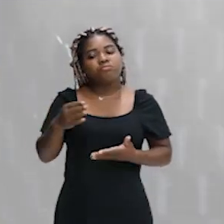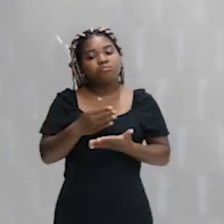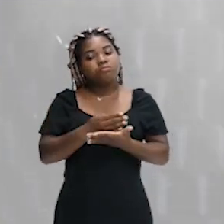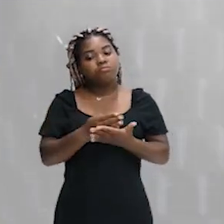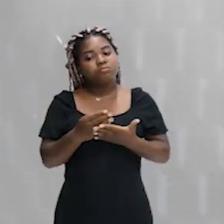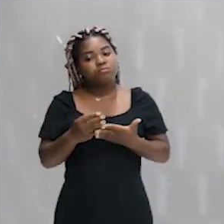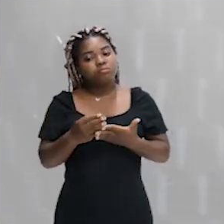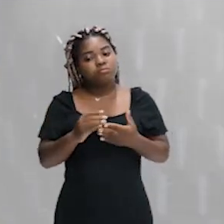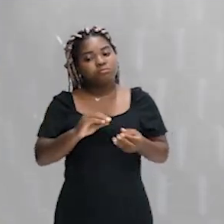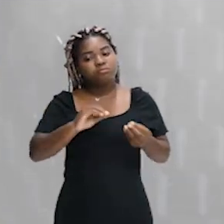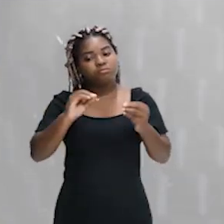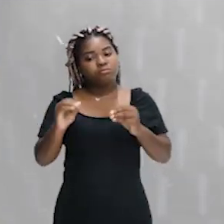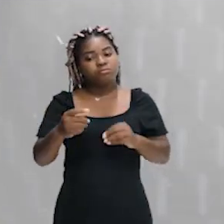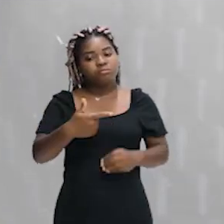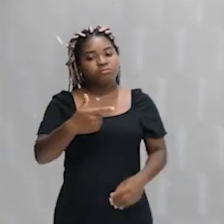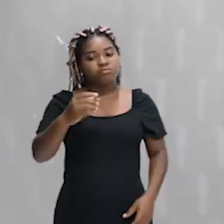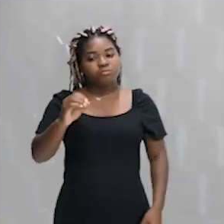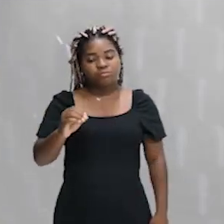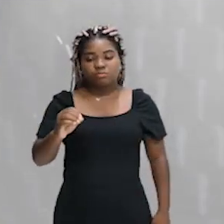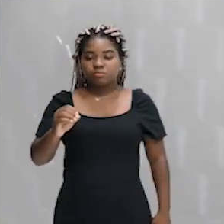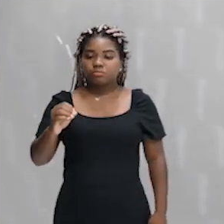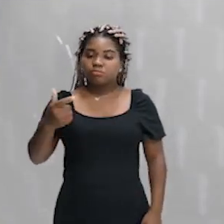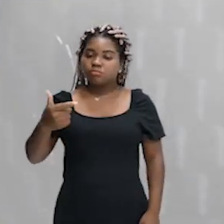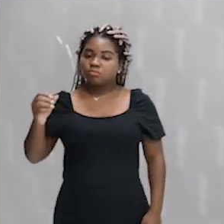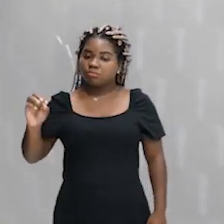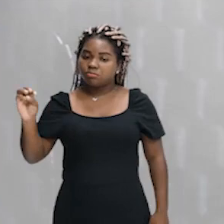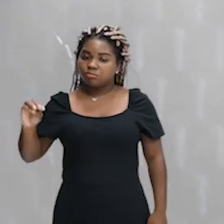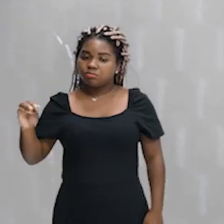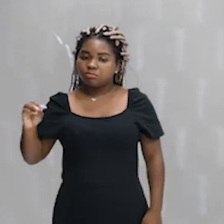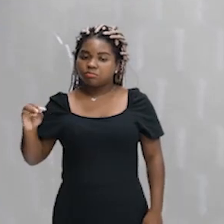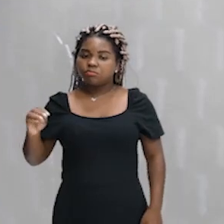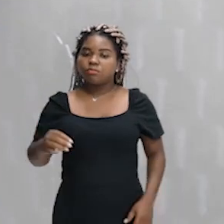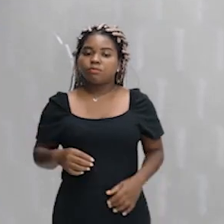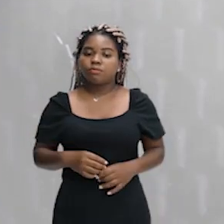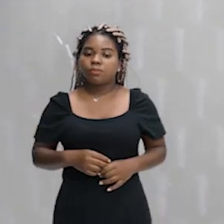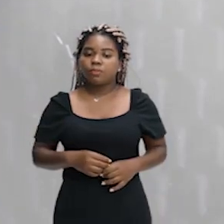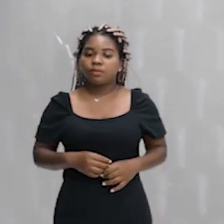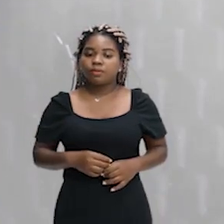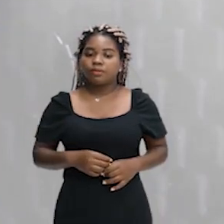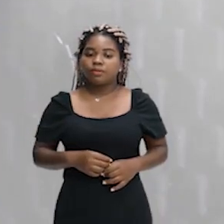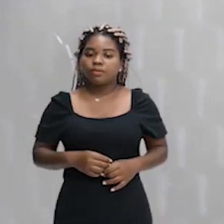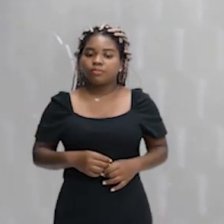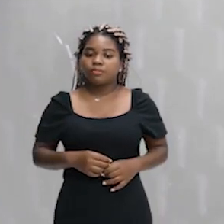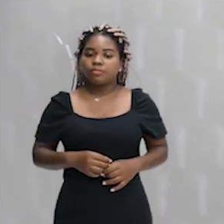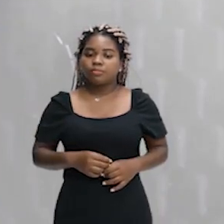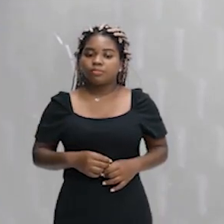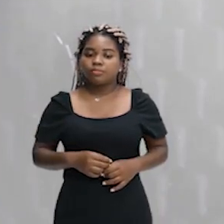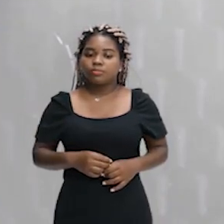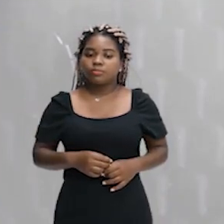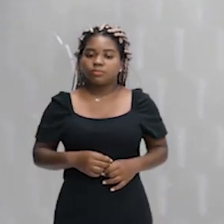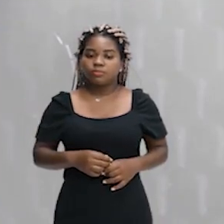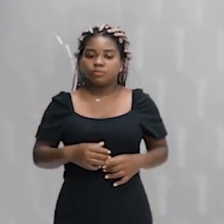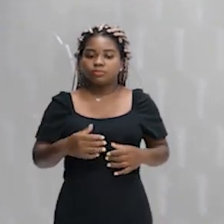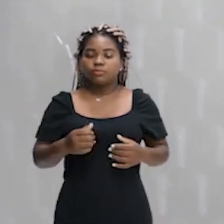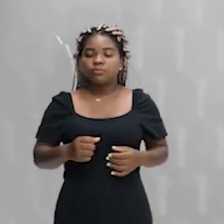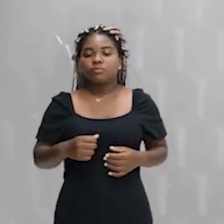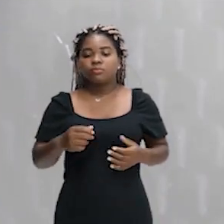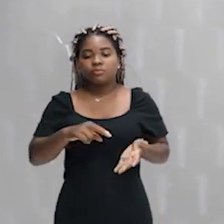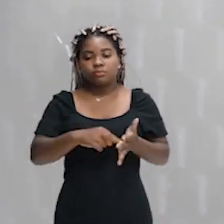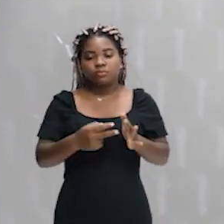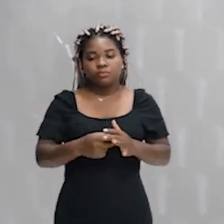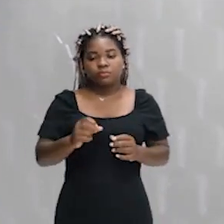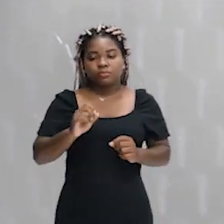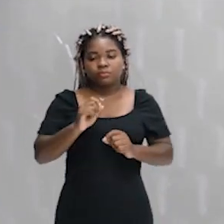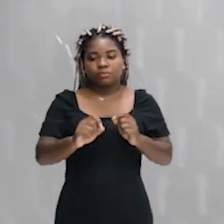ela foi posta de 20 em 20 minutos. Ou seja, na 12ª linha da tabela,